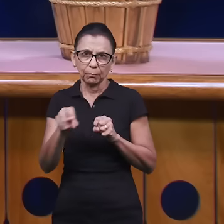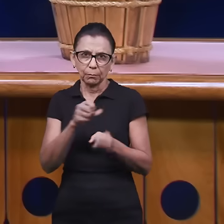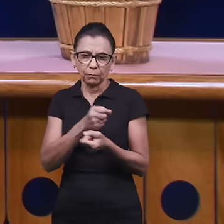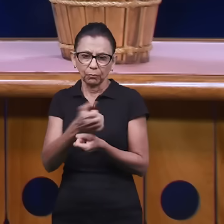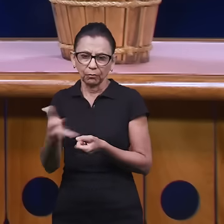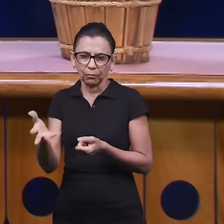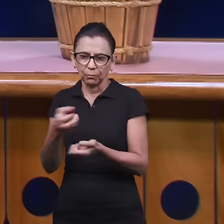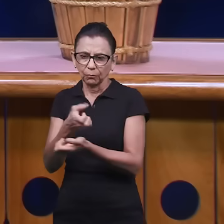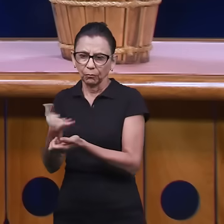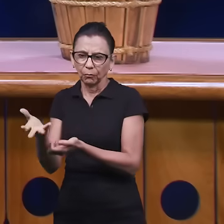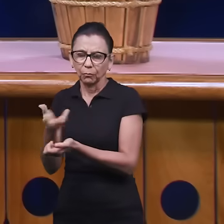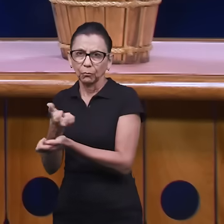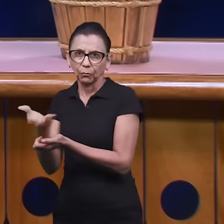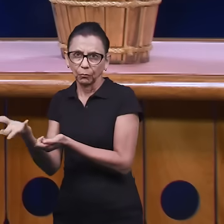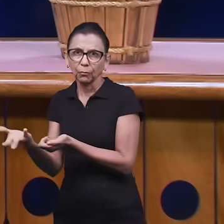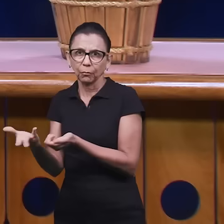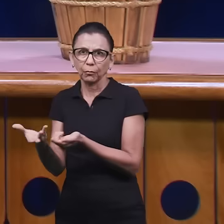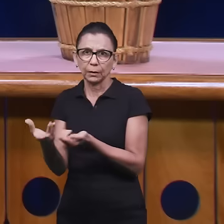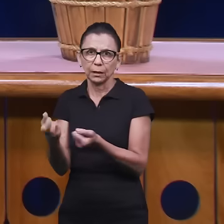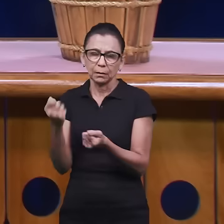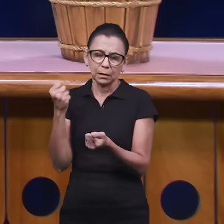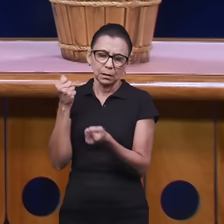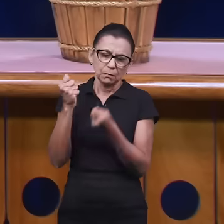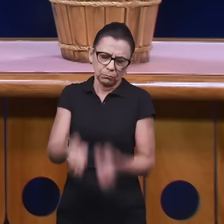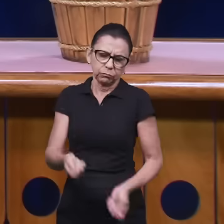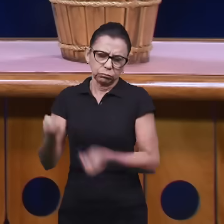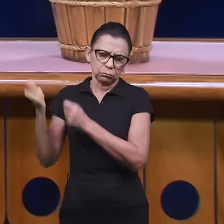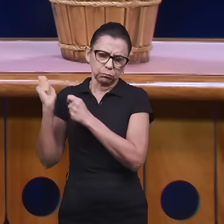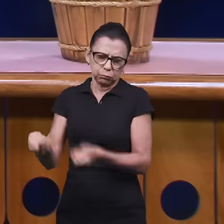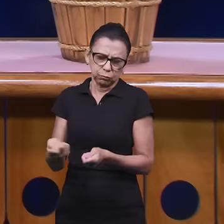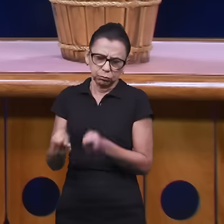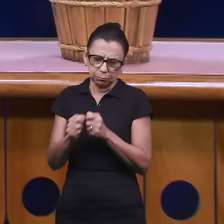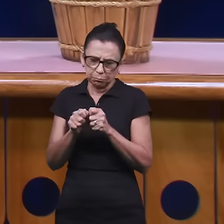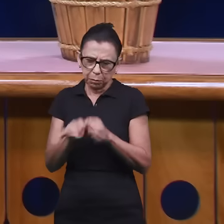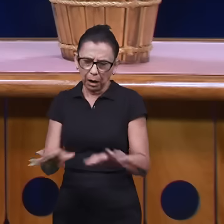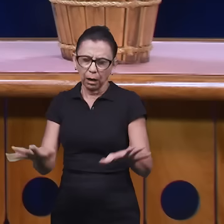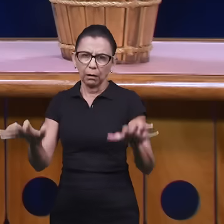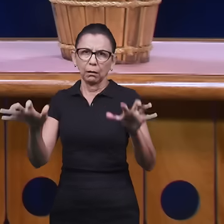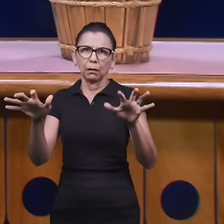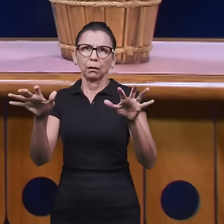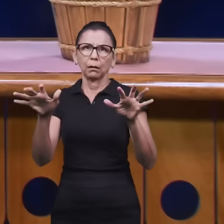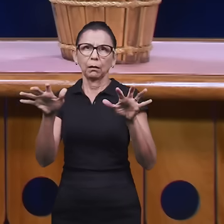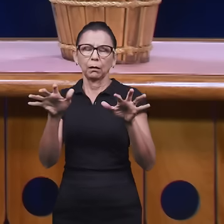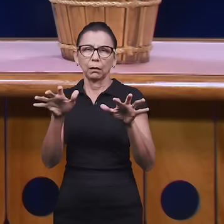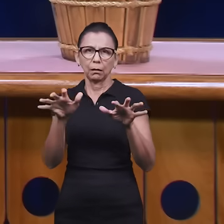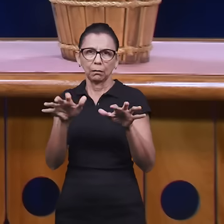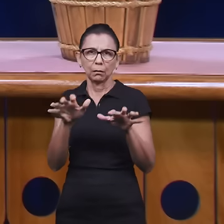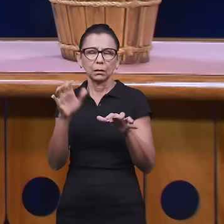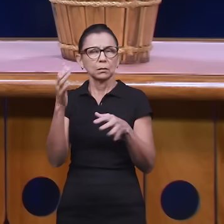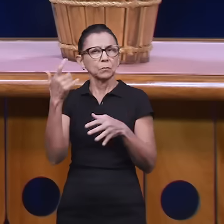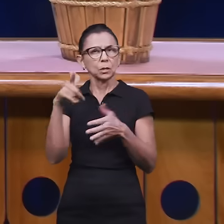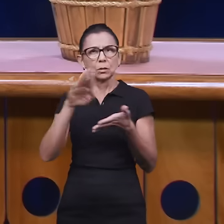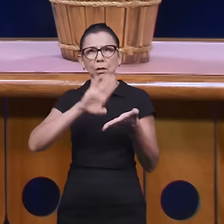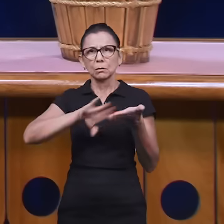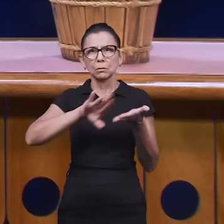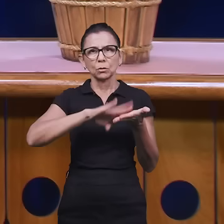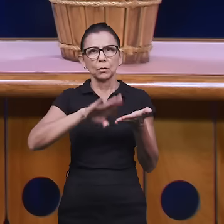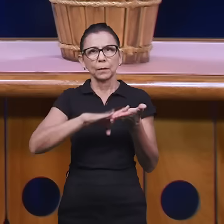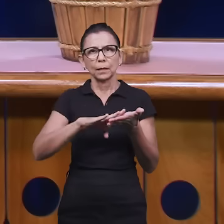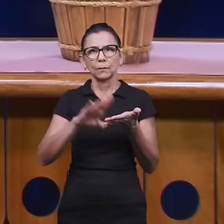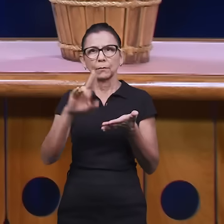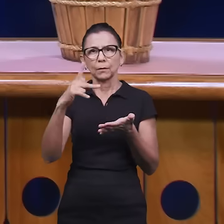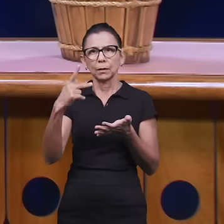trigo se precipitava, caía ali, e o que ficava por cima era a palha que depois